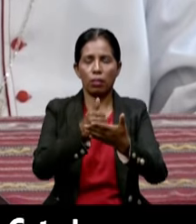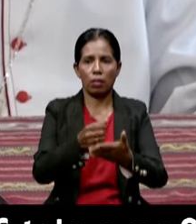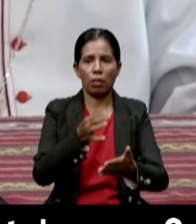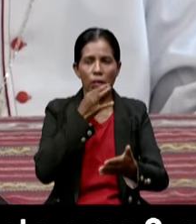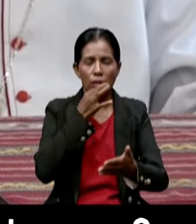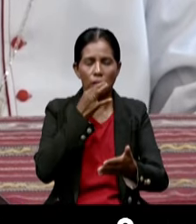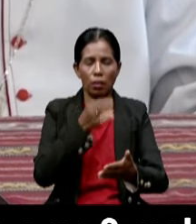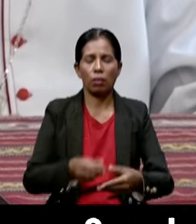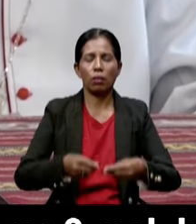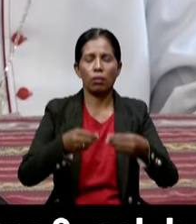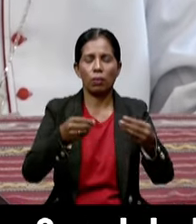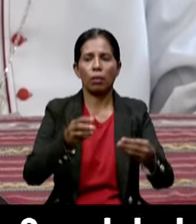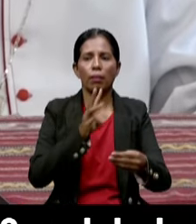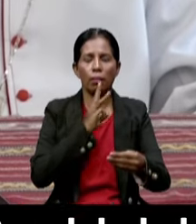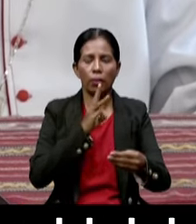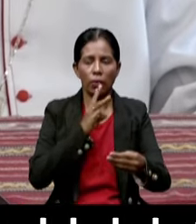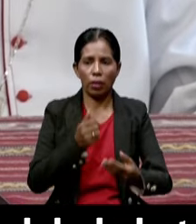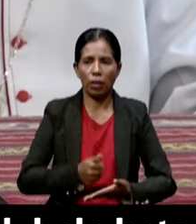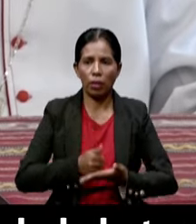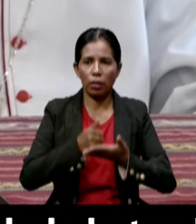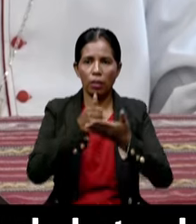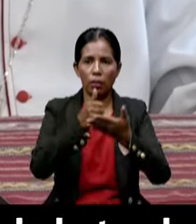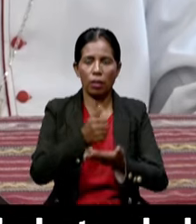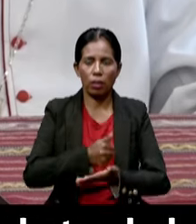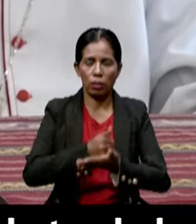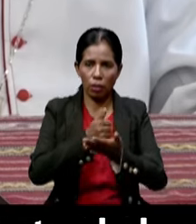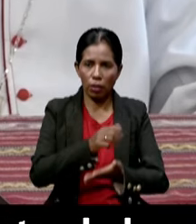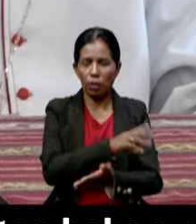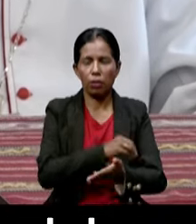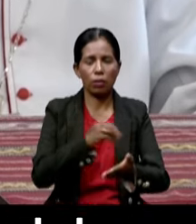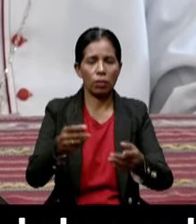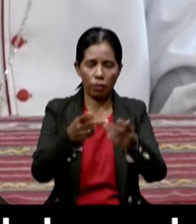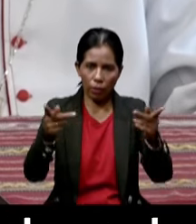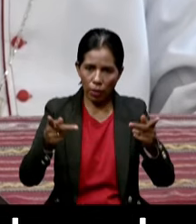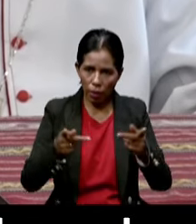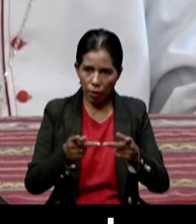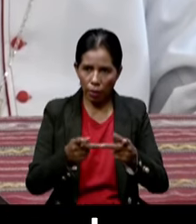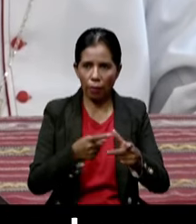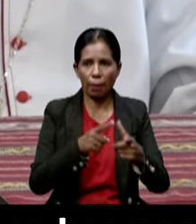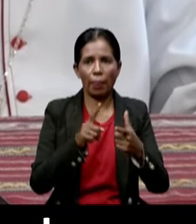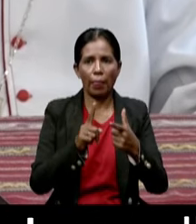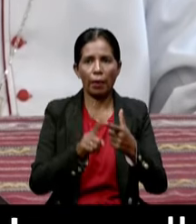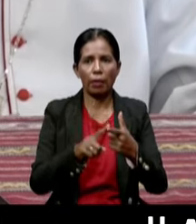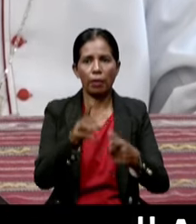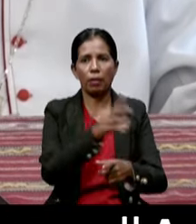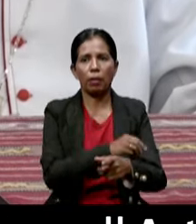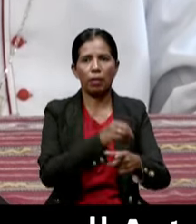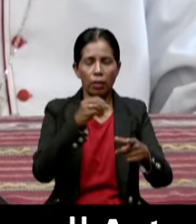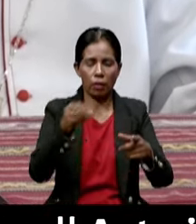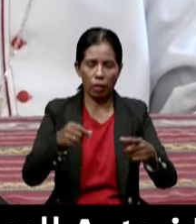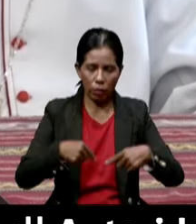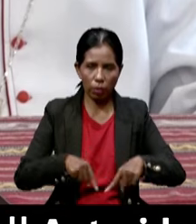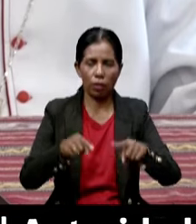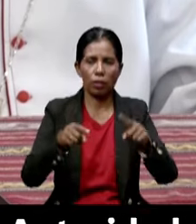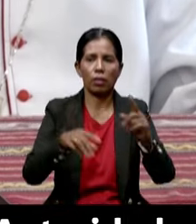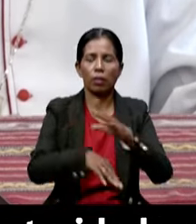facilitar bebida, água, facilitar assistência, facilitar o espaço, mas ninguém será enviado embora